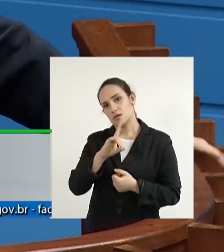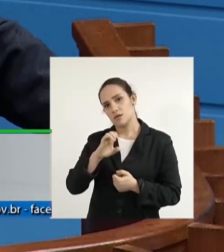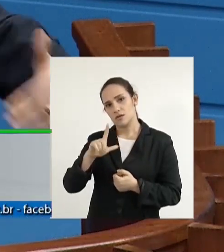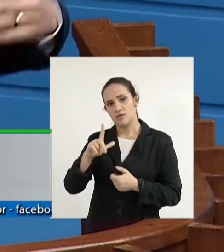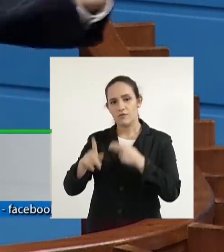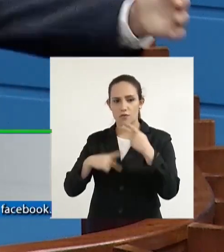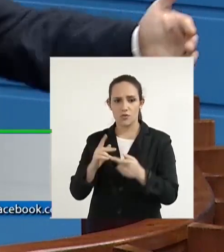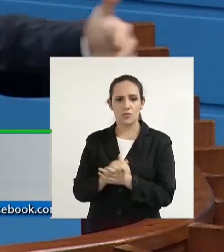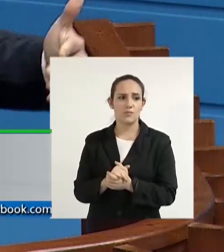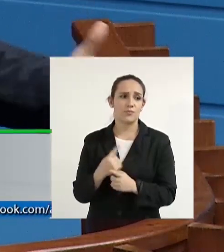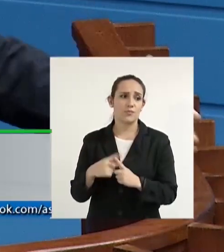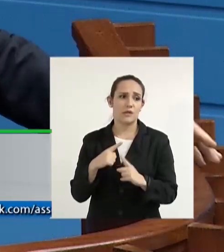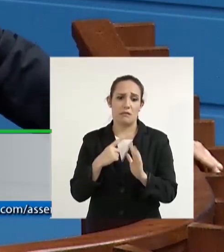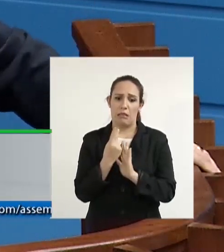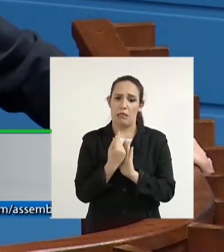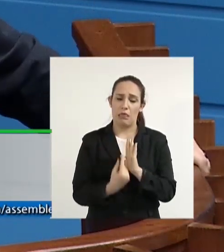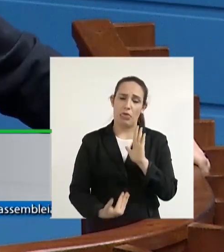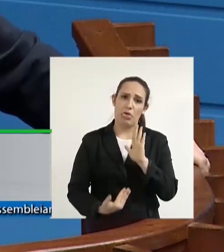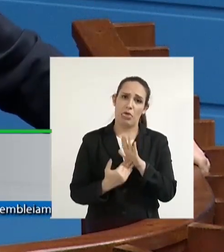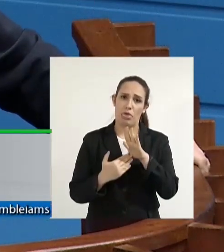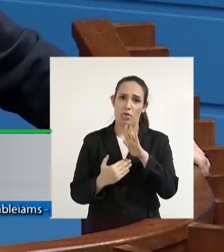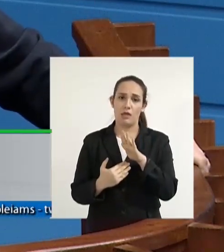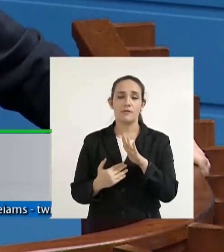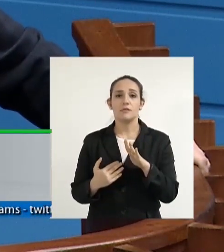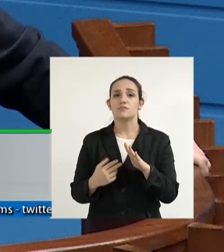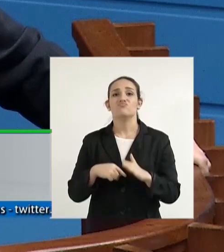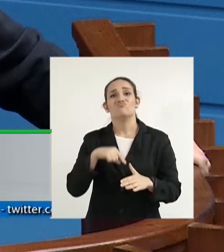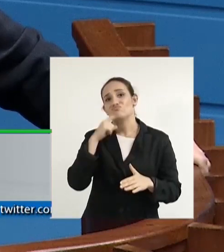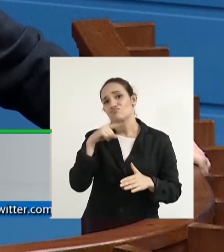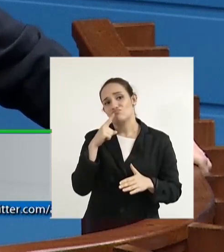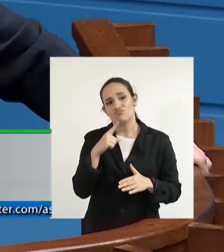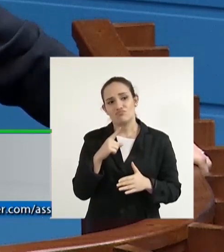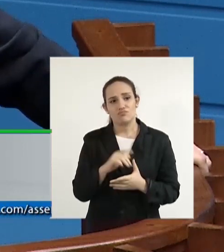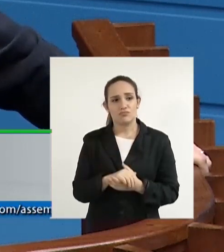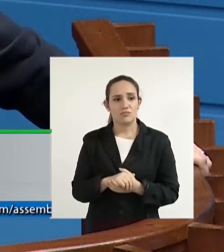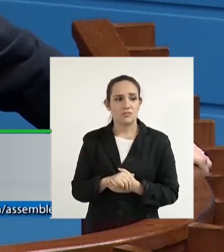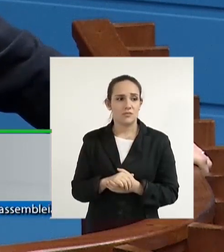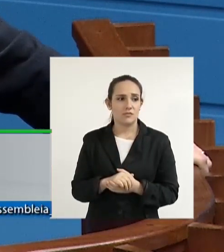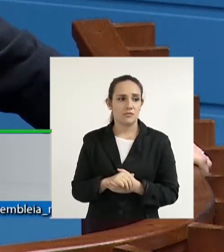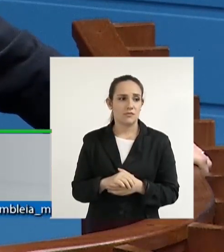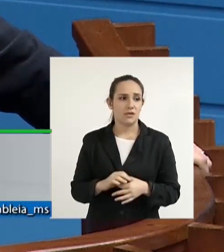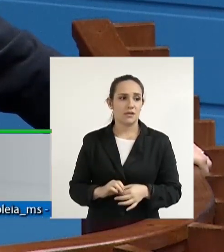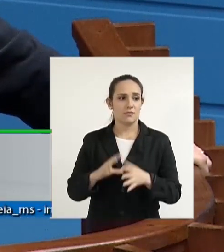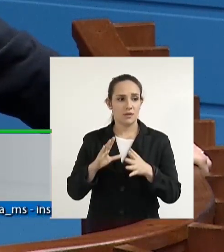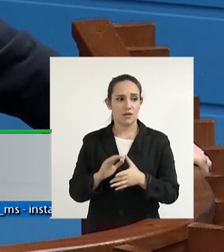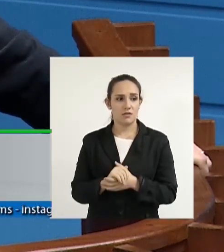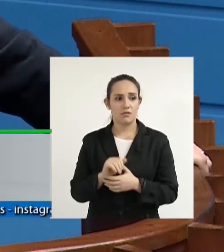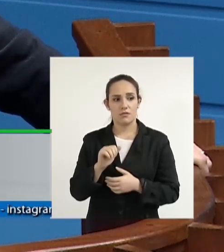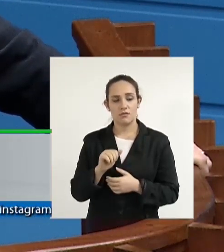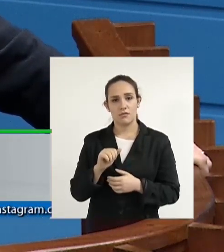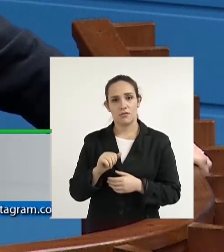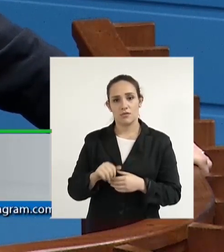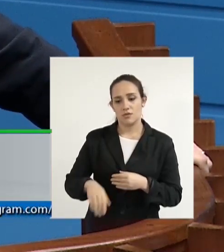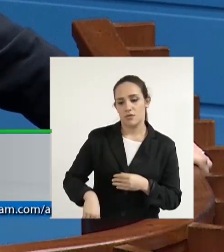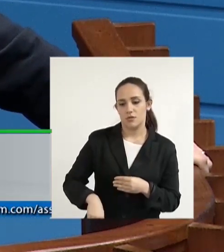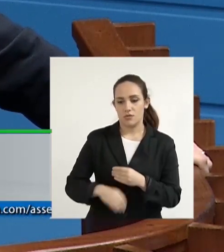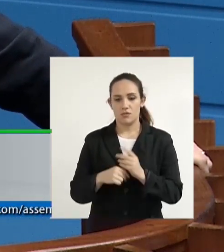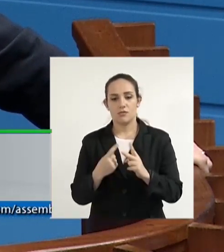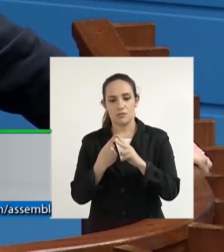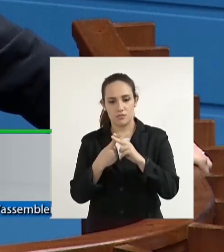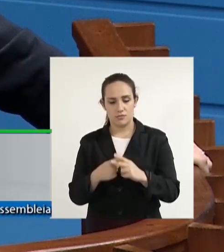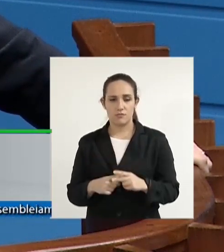dizendo que, em função desta situação financeira, o Estado não teria condições de oferecer nenhum índice de